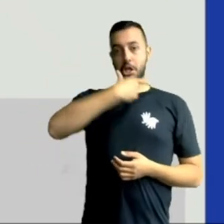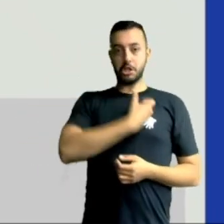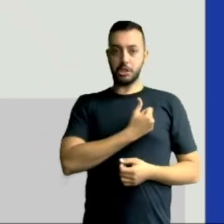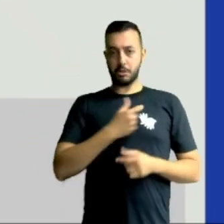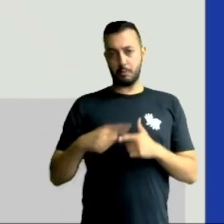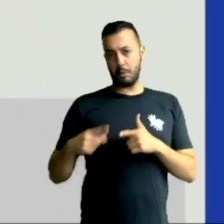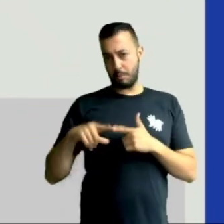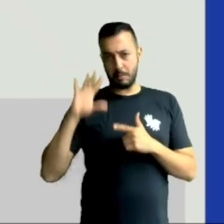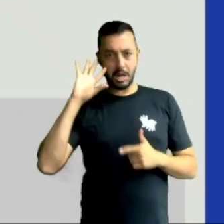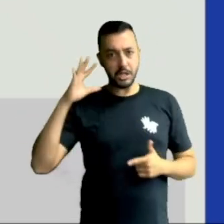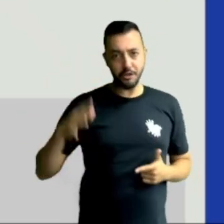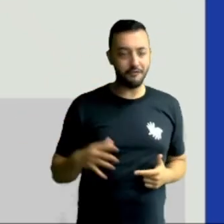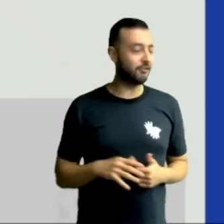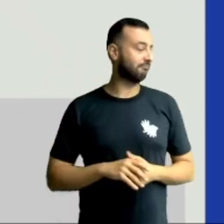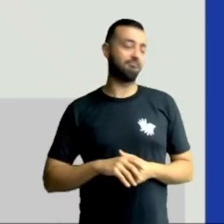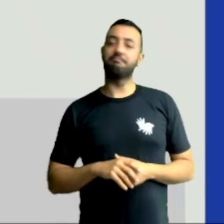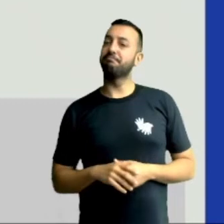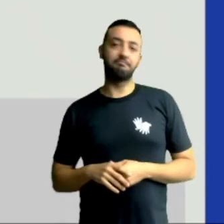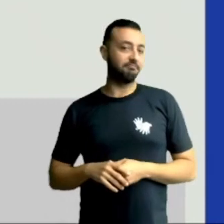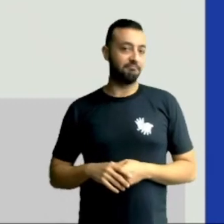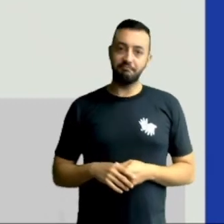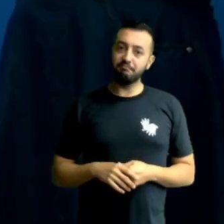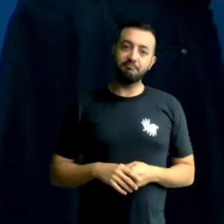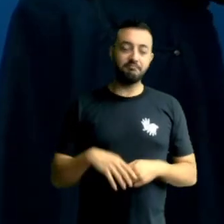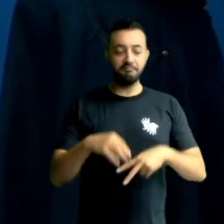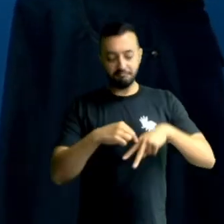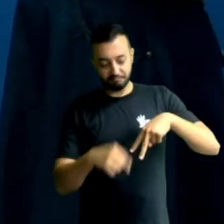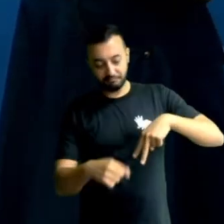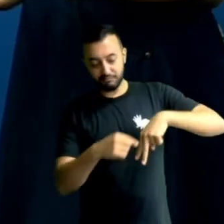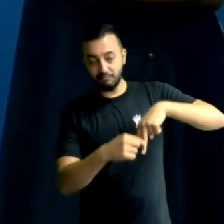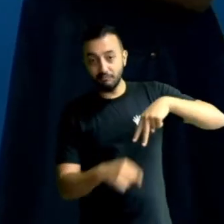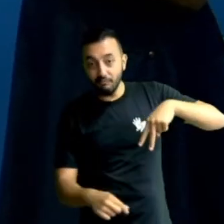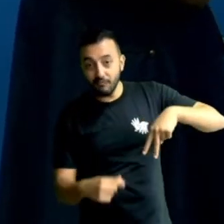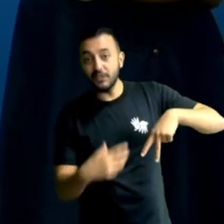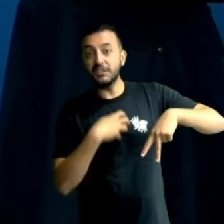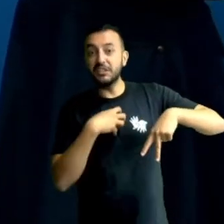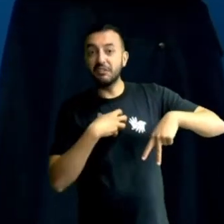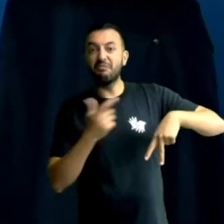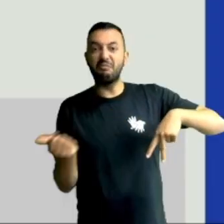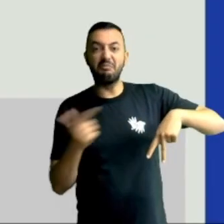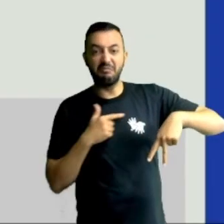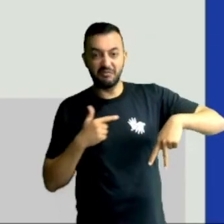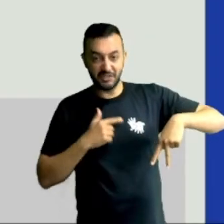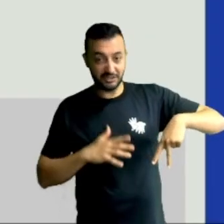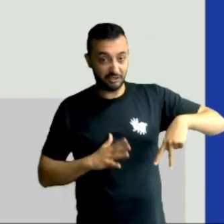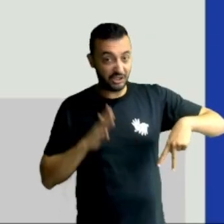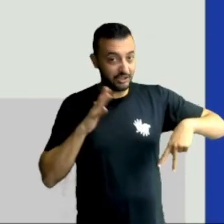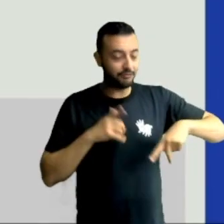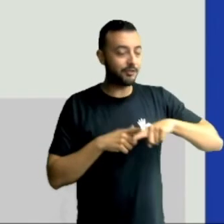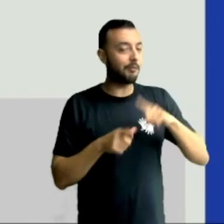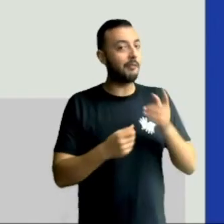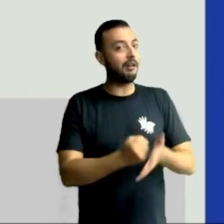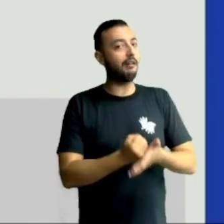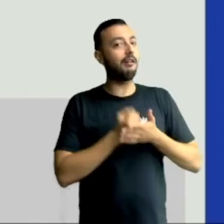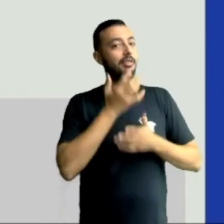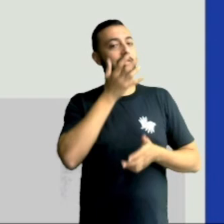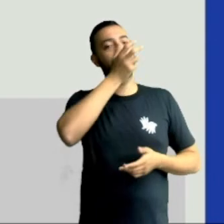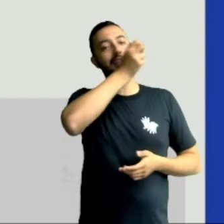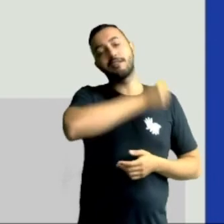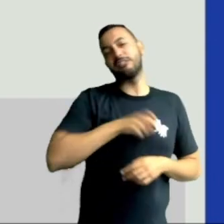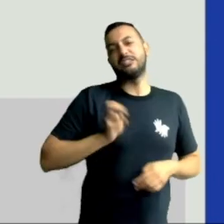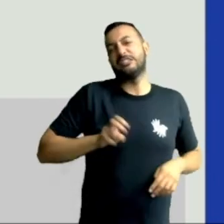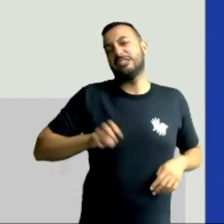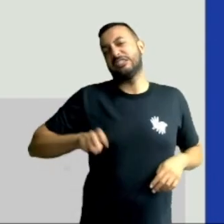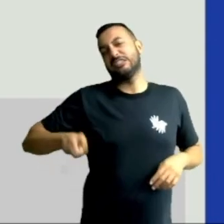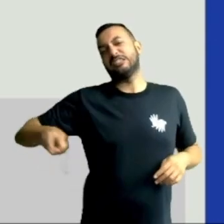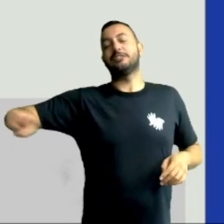os problemas. Então, aí, ó, a perna que ele achava horrorosa, feia, foi quem salvou aí